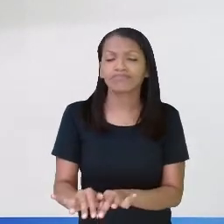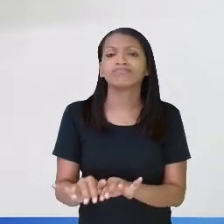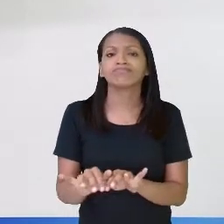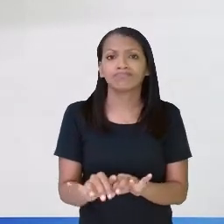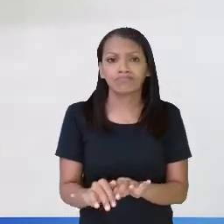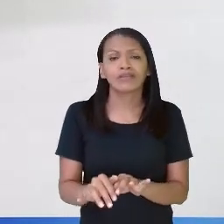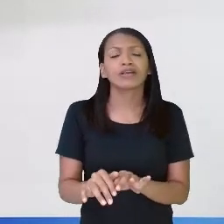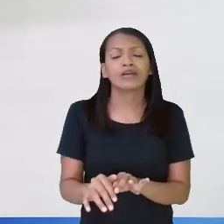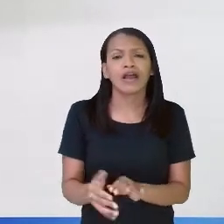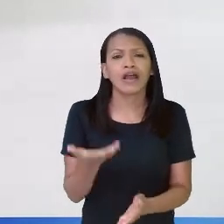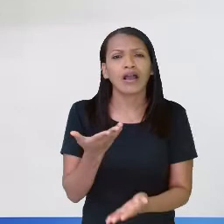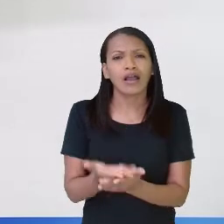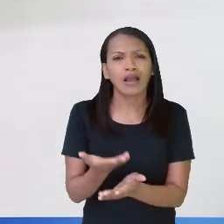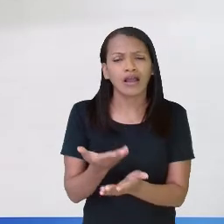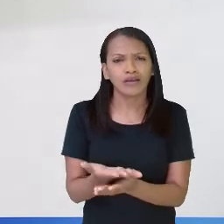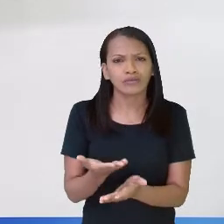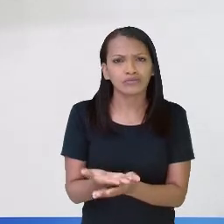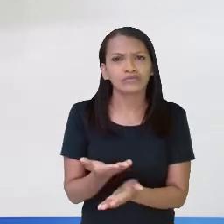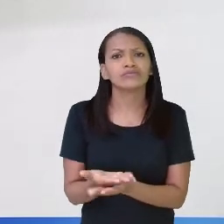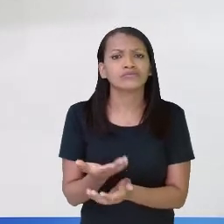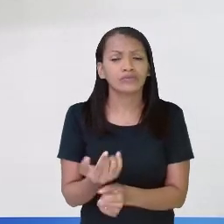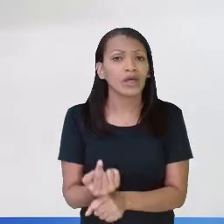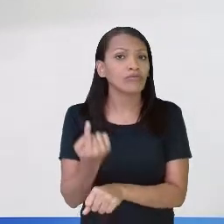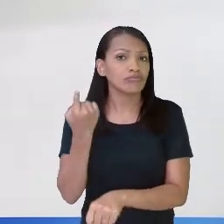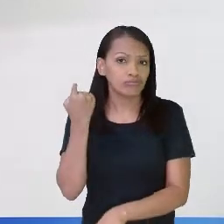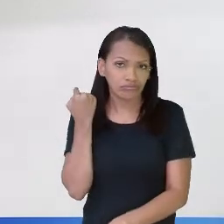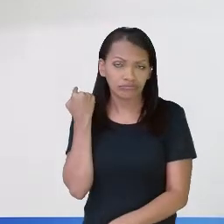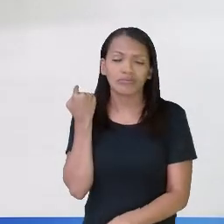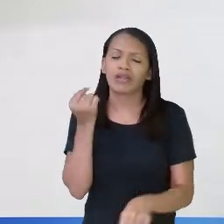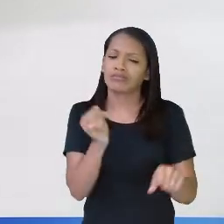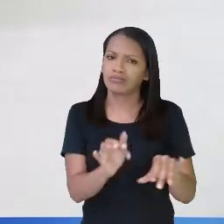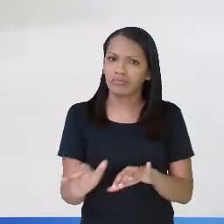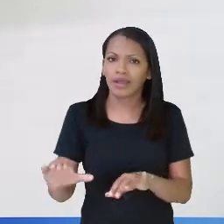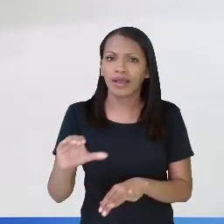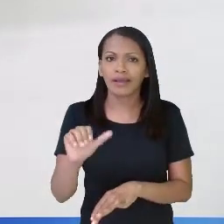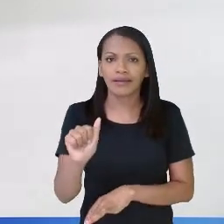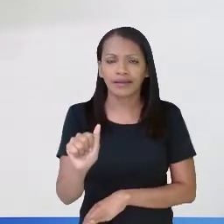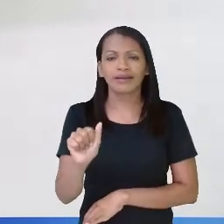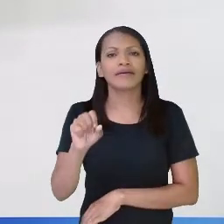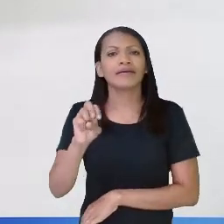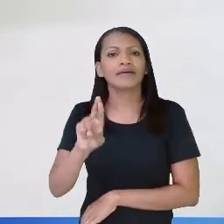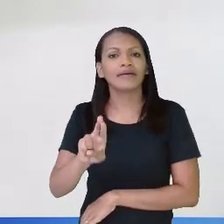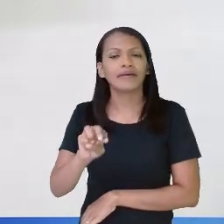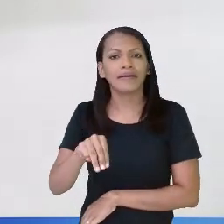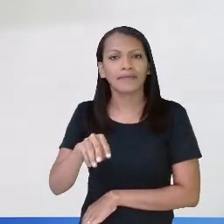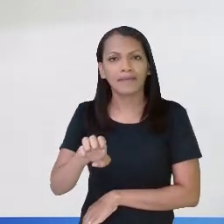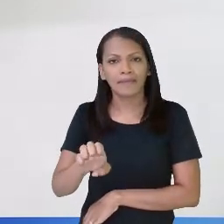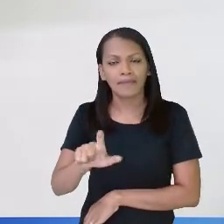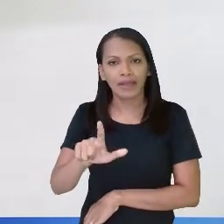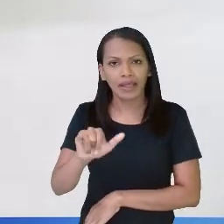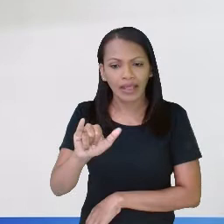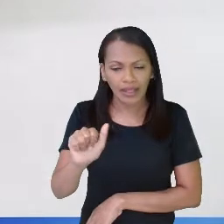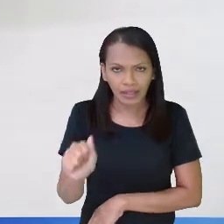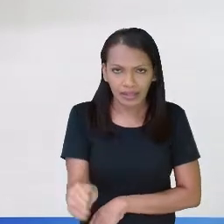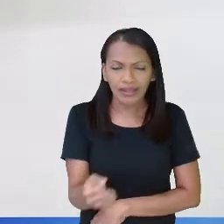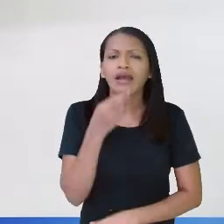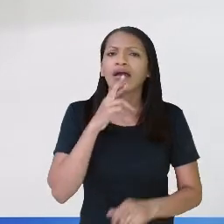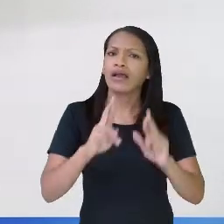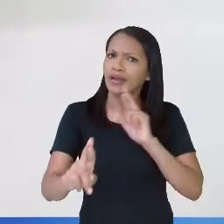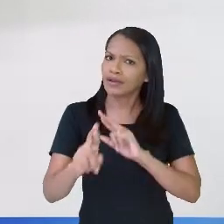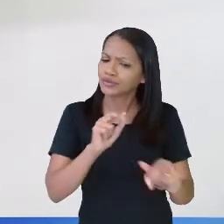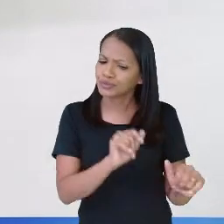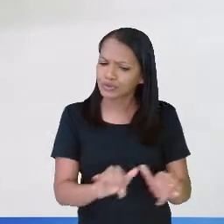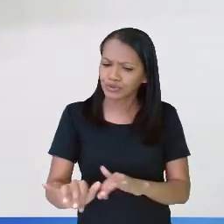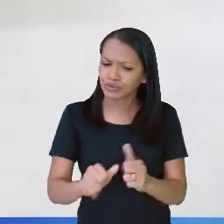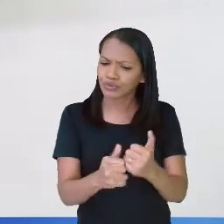a estudante Carmélia interagiu bastante, respondeu todas as perguntas que eu fiz, estavam respondidas ali no chat